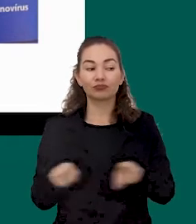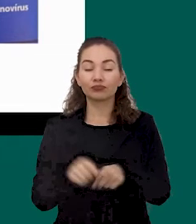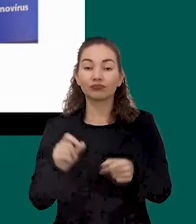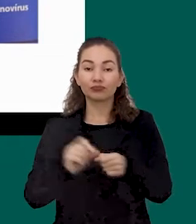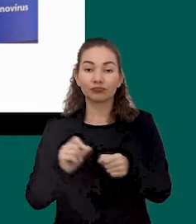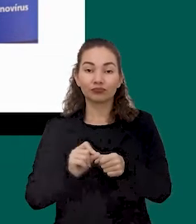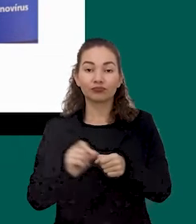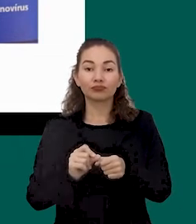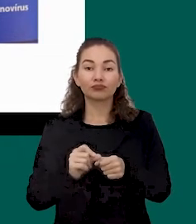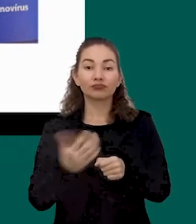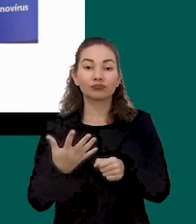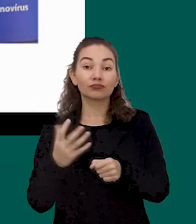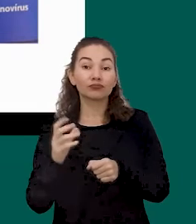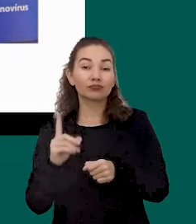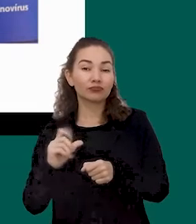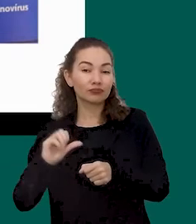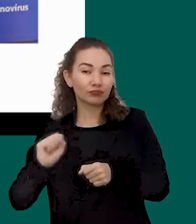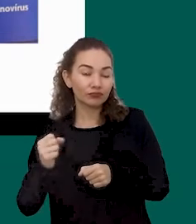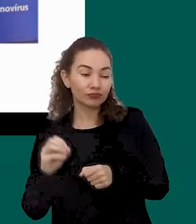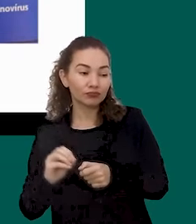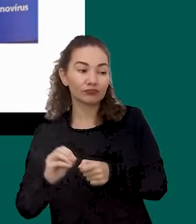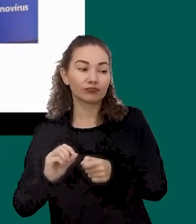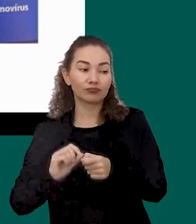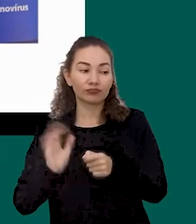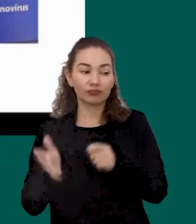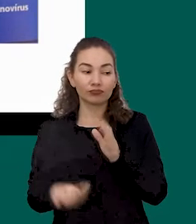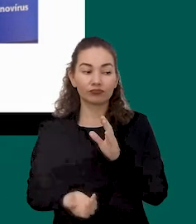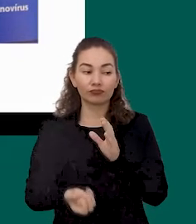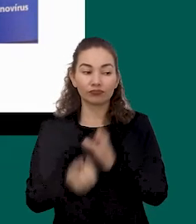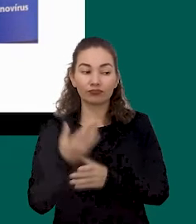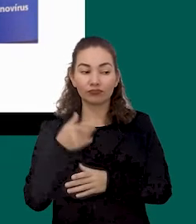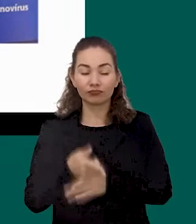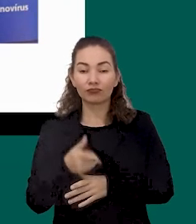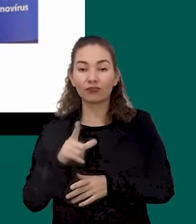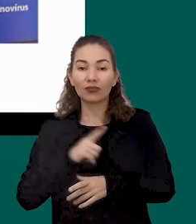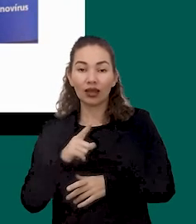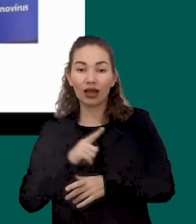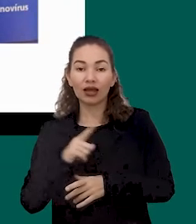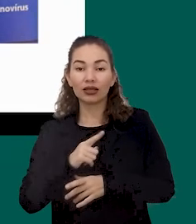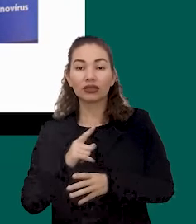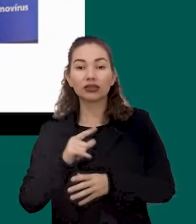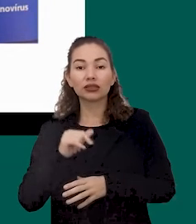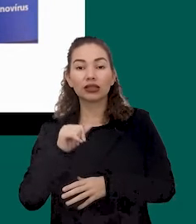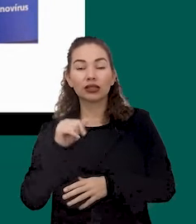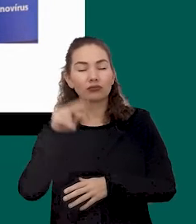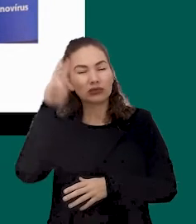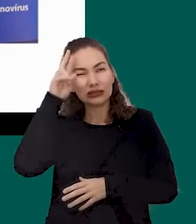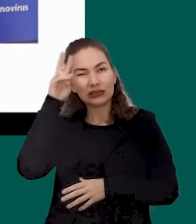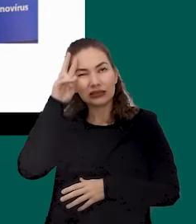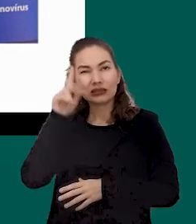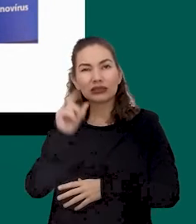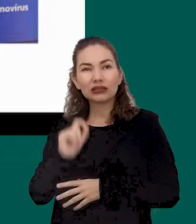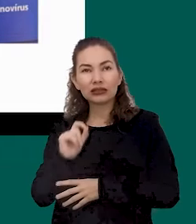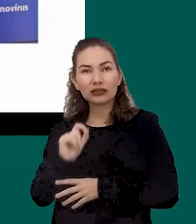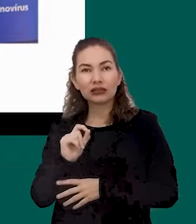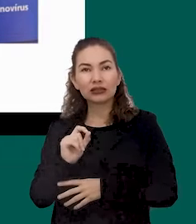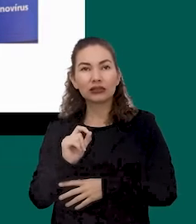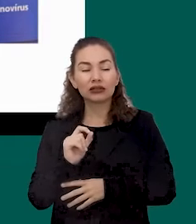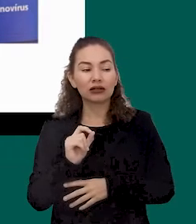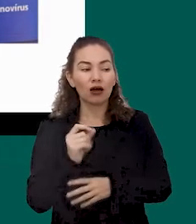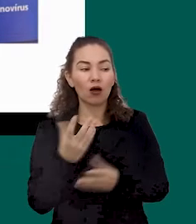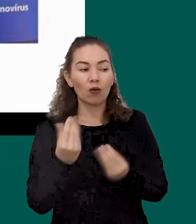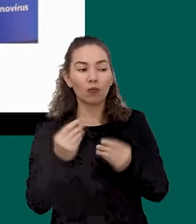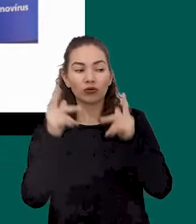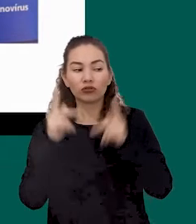desde 1980, e contra, tem um efeito ideológico sobre a população. Não sei se vocês vão lembrar, mas os antivaxxers caíram